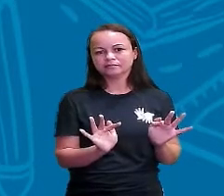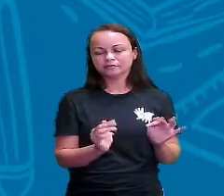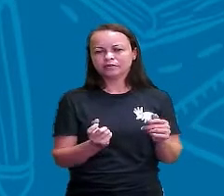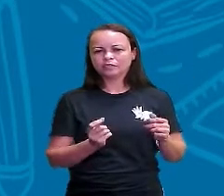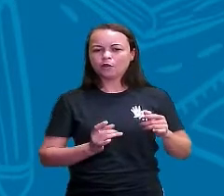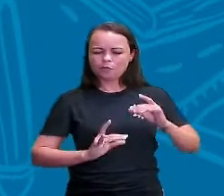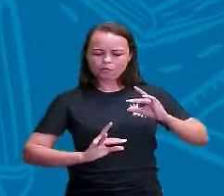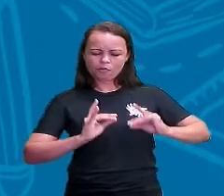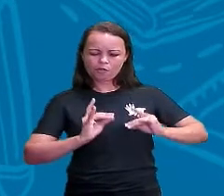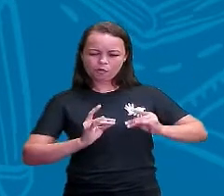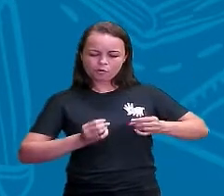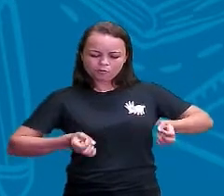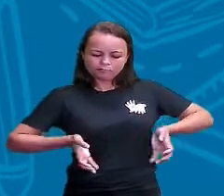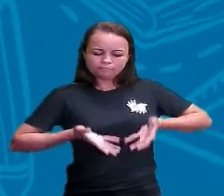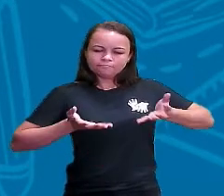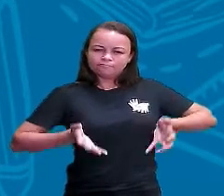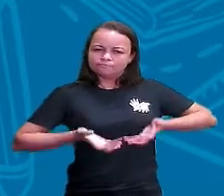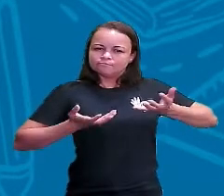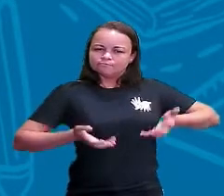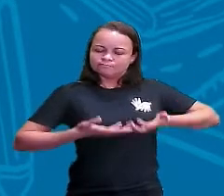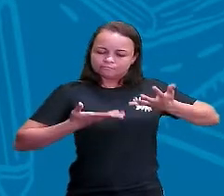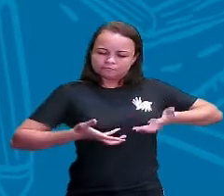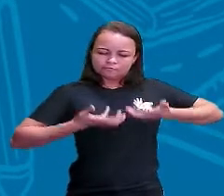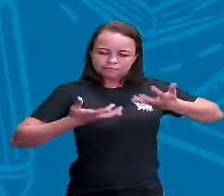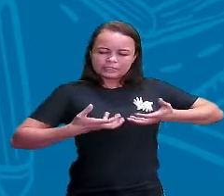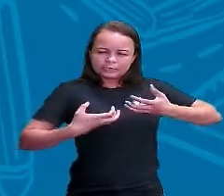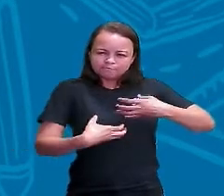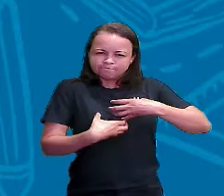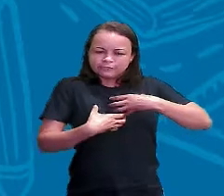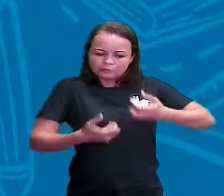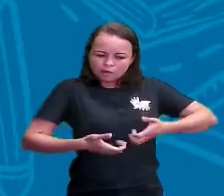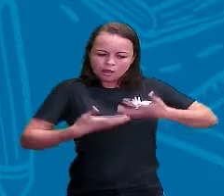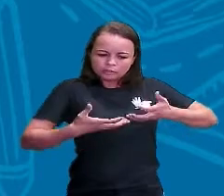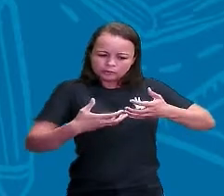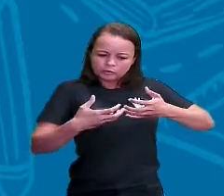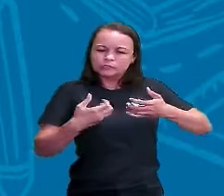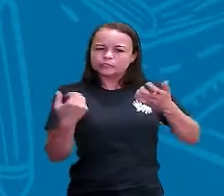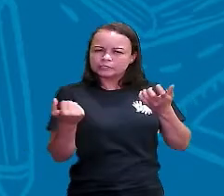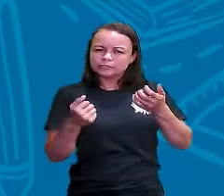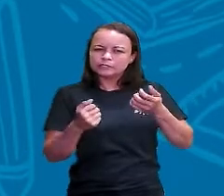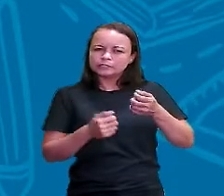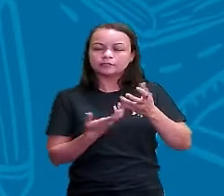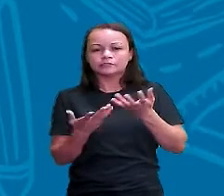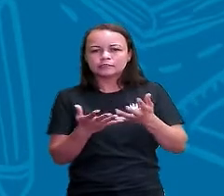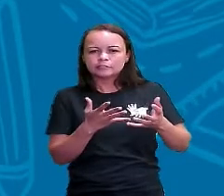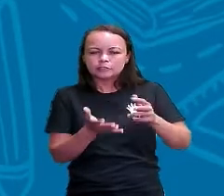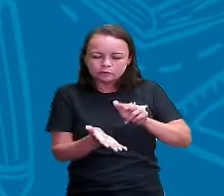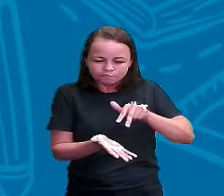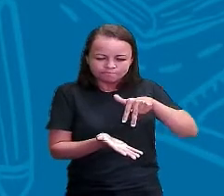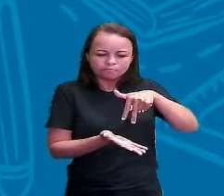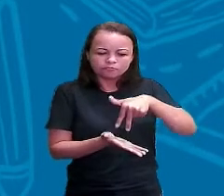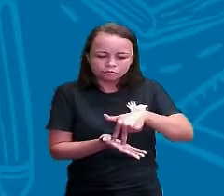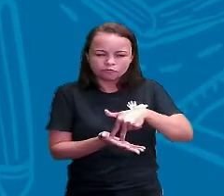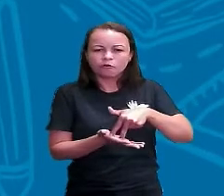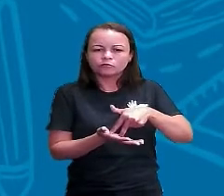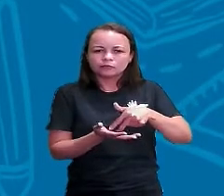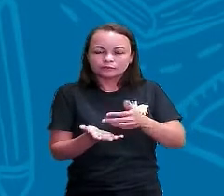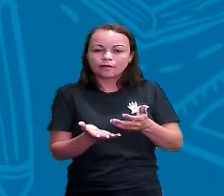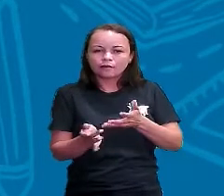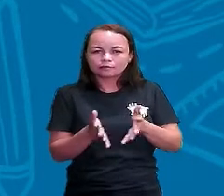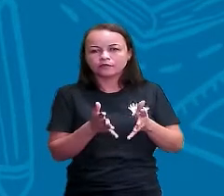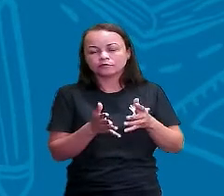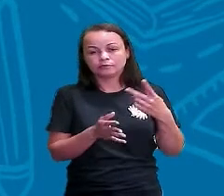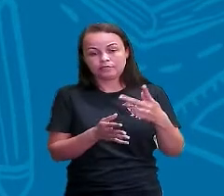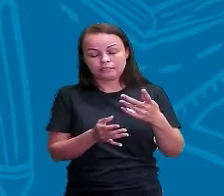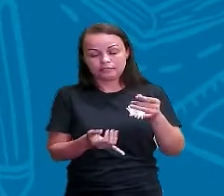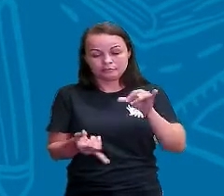da motivação, para que você tenha a capacidade de se empenhar, de se esforçar. Porque essa substância química